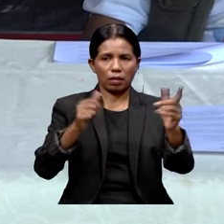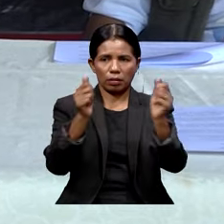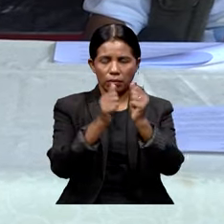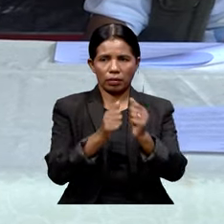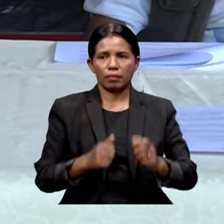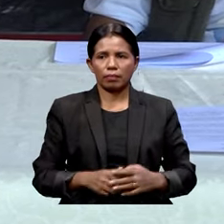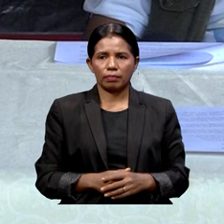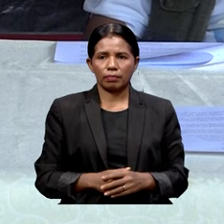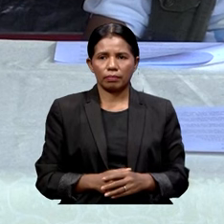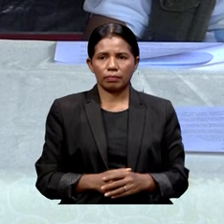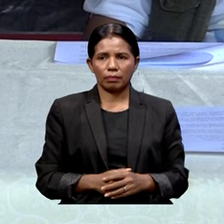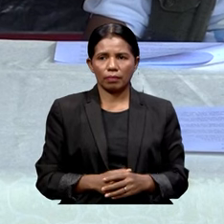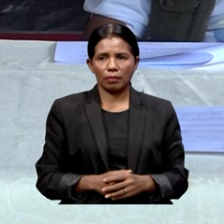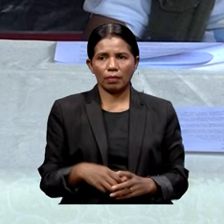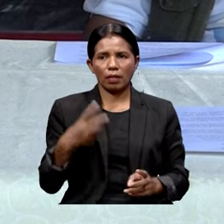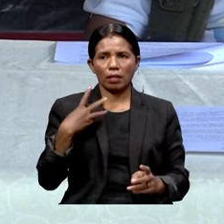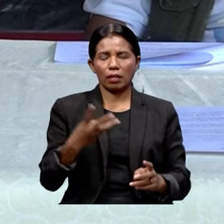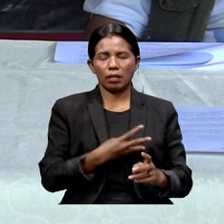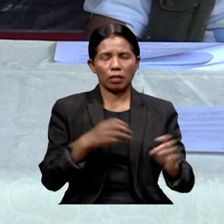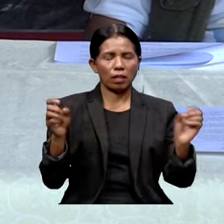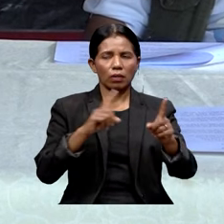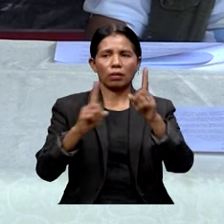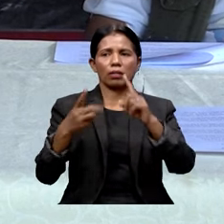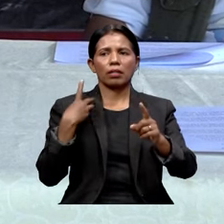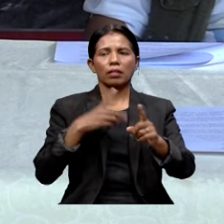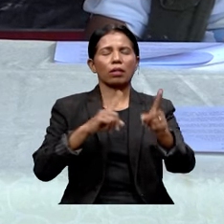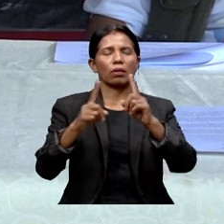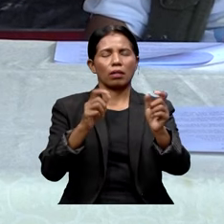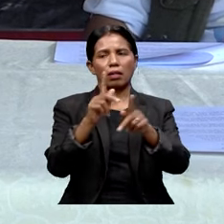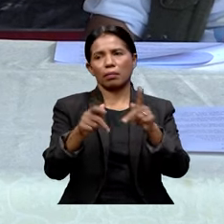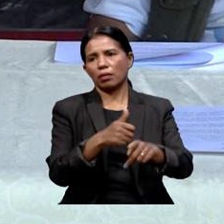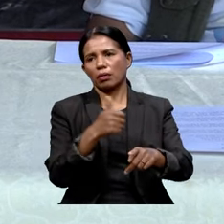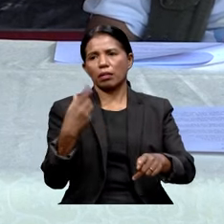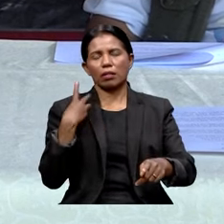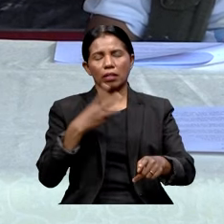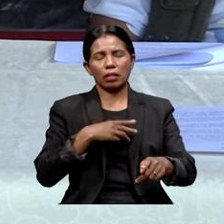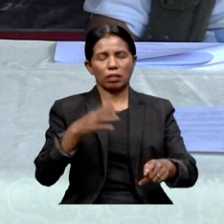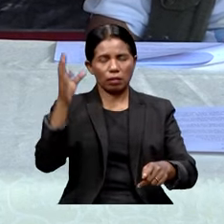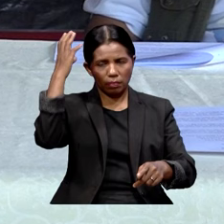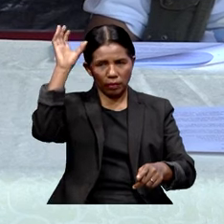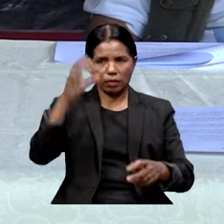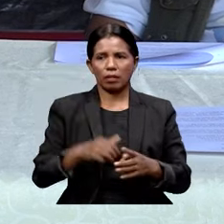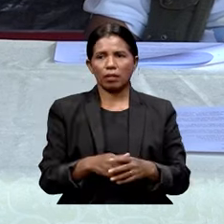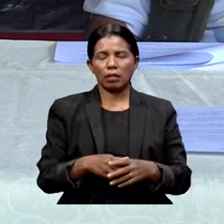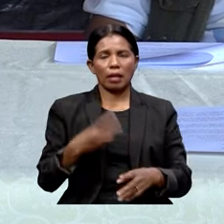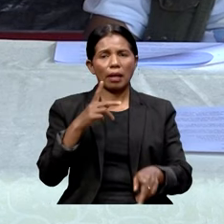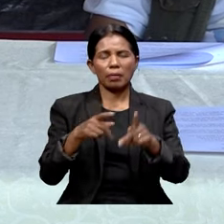nacional. Se está aí, está colheu mal, depois está a colheu mal, né? Está a minha merenda pública. Ele era um evento